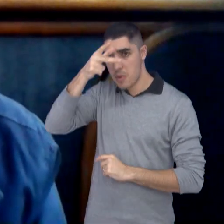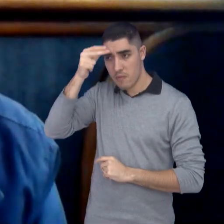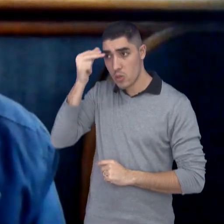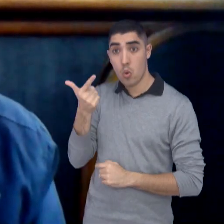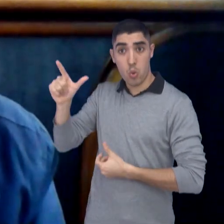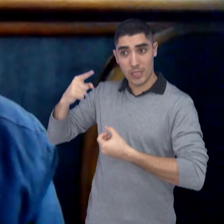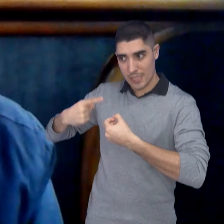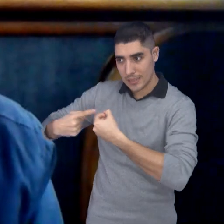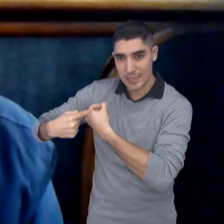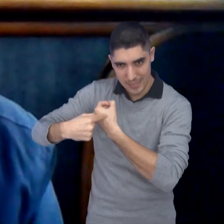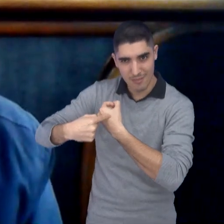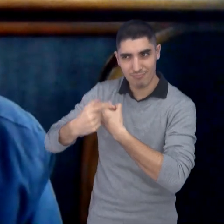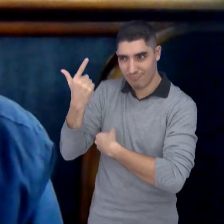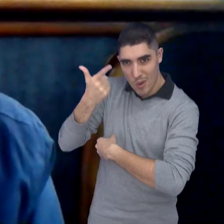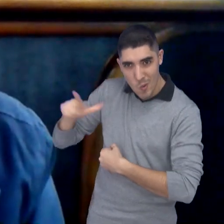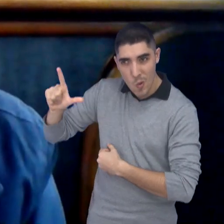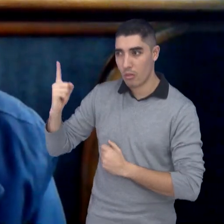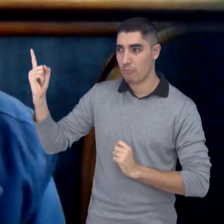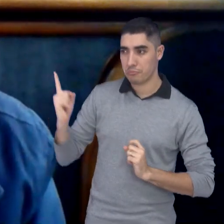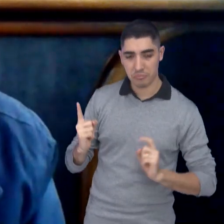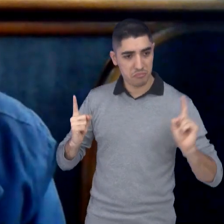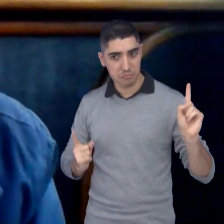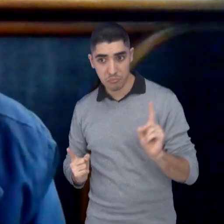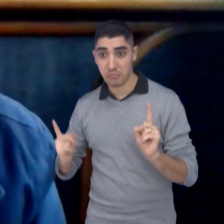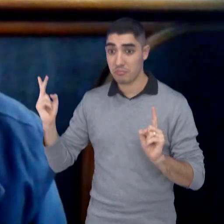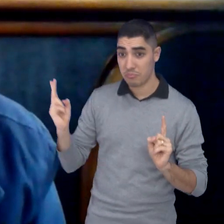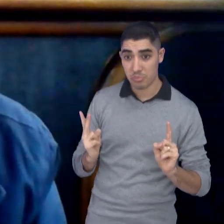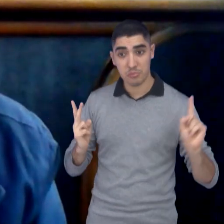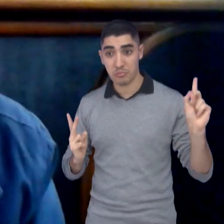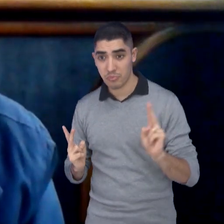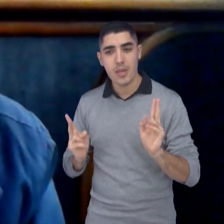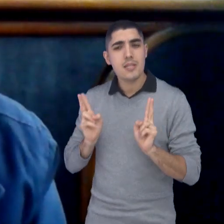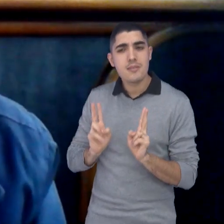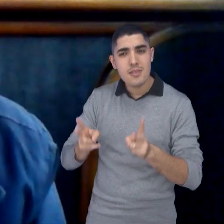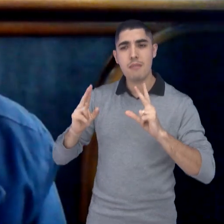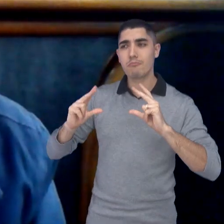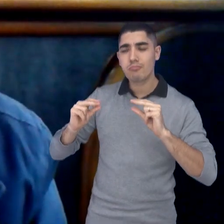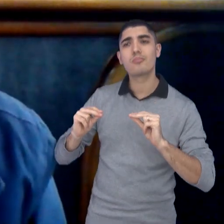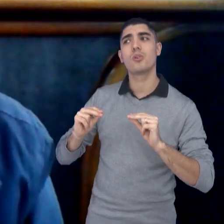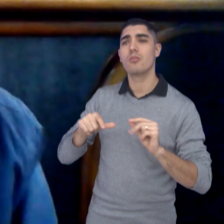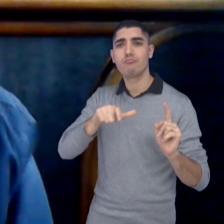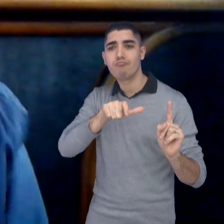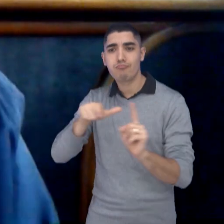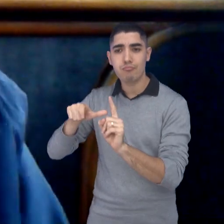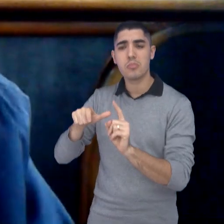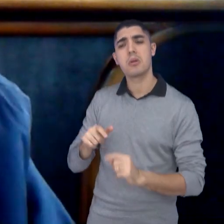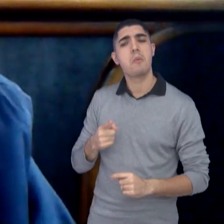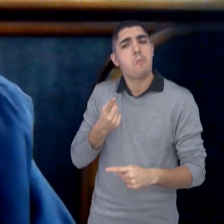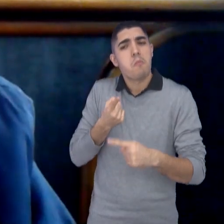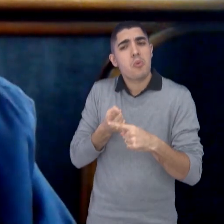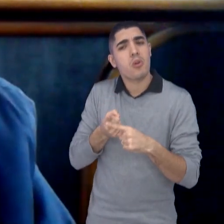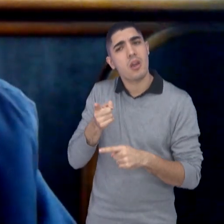dessas cidades menores que a gente gosta, e também está sempre conversando com eles e tal, e vendo, por que você não abre